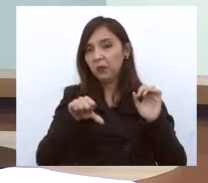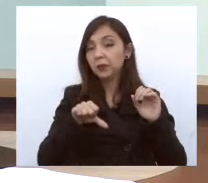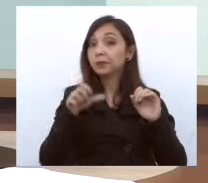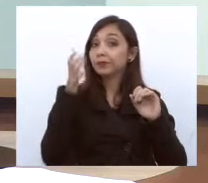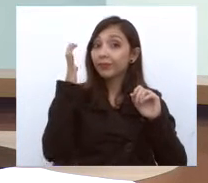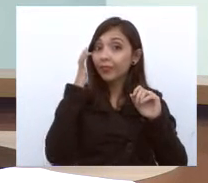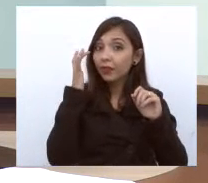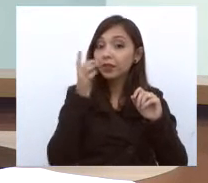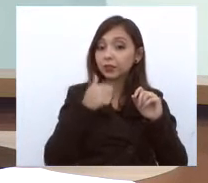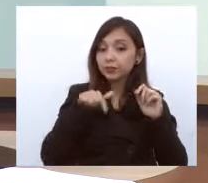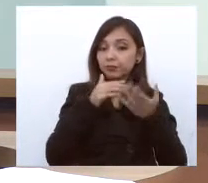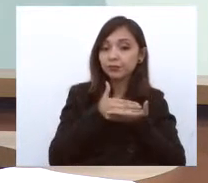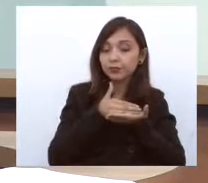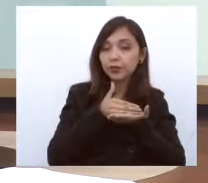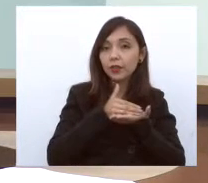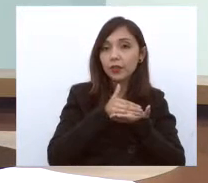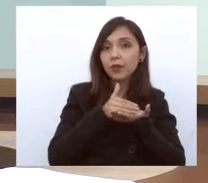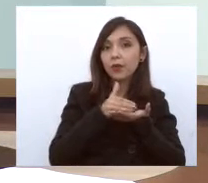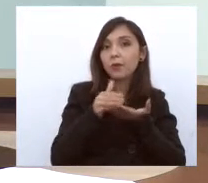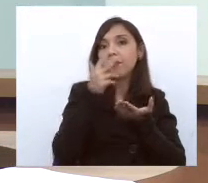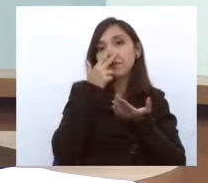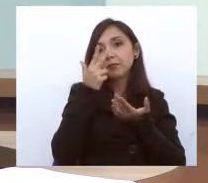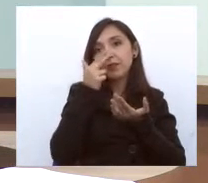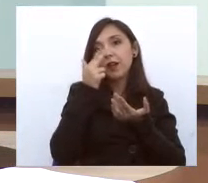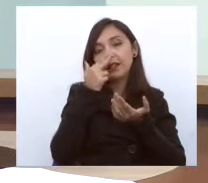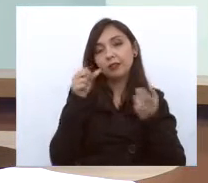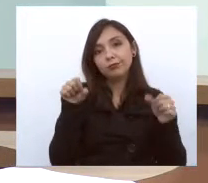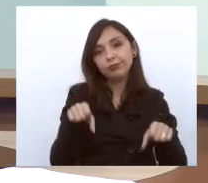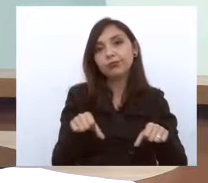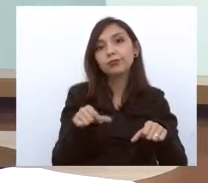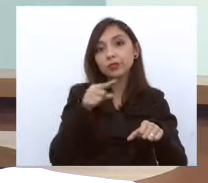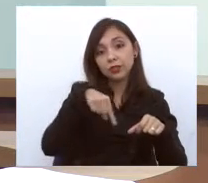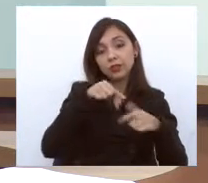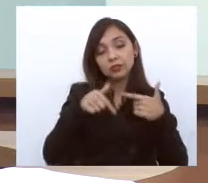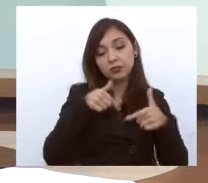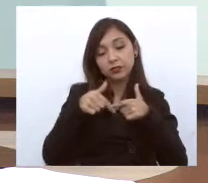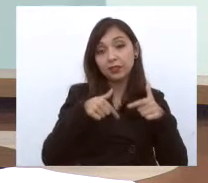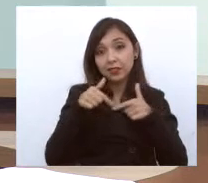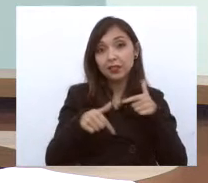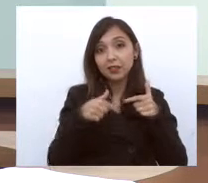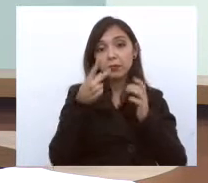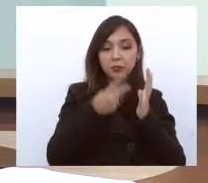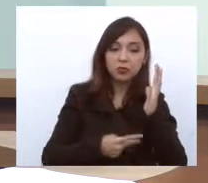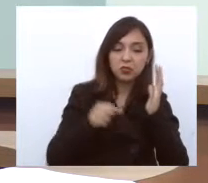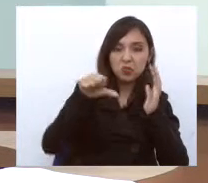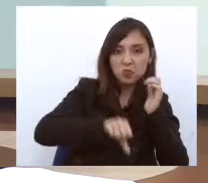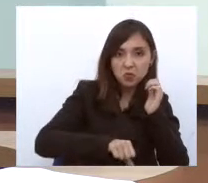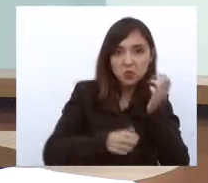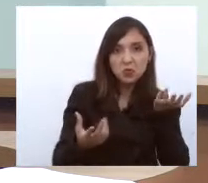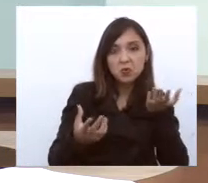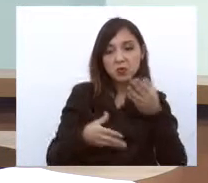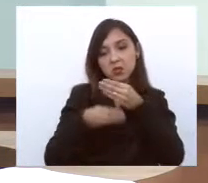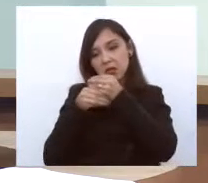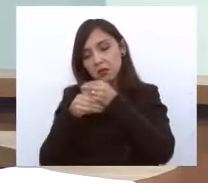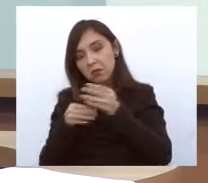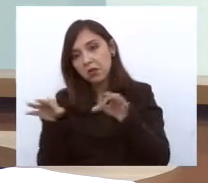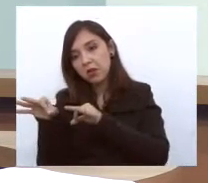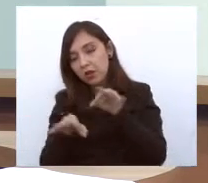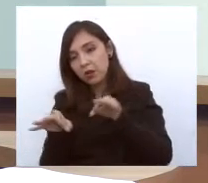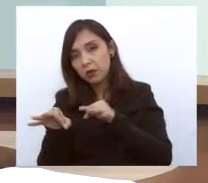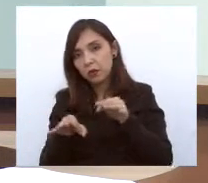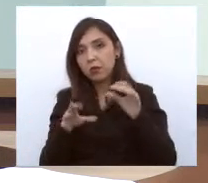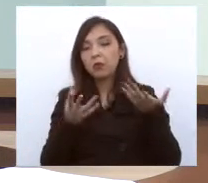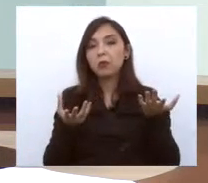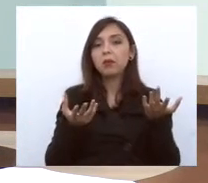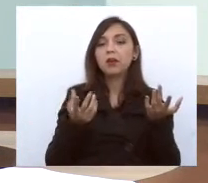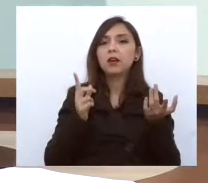acho que a gente começa a negar a nossa própria atividade, que é, se o projeto é ruim, emenda, arruma,